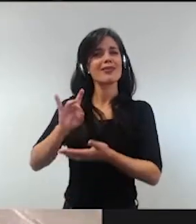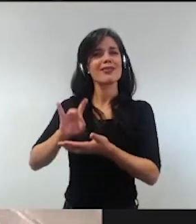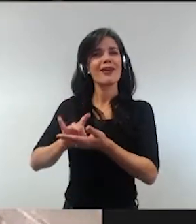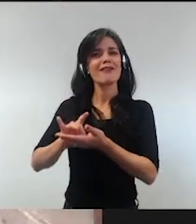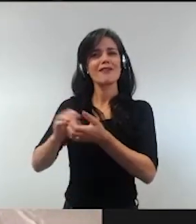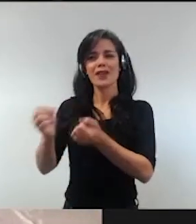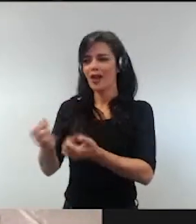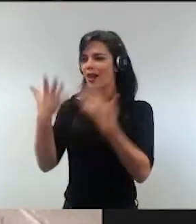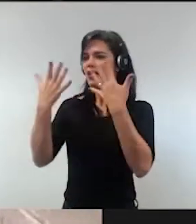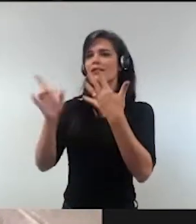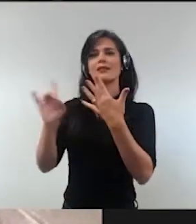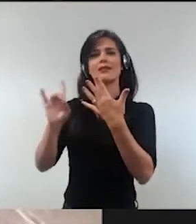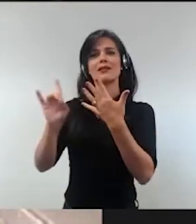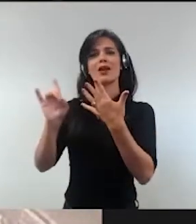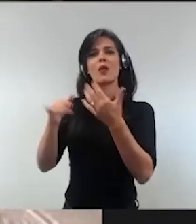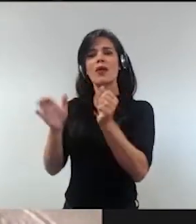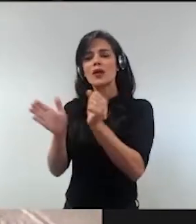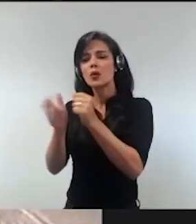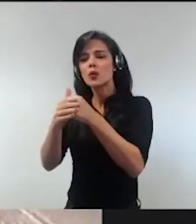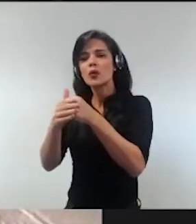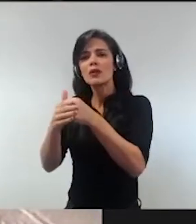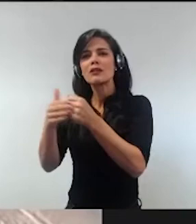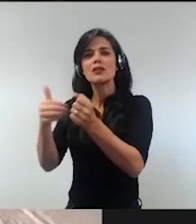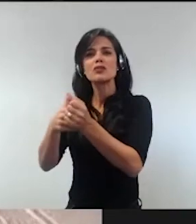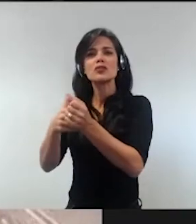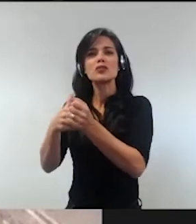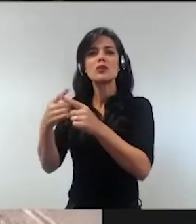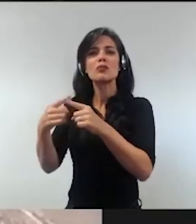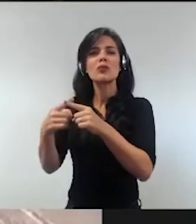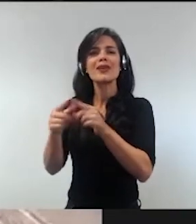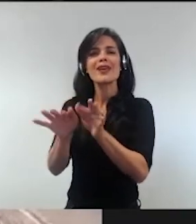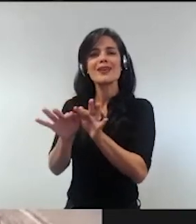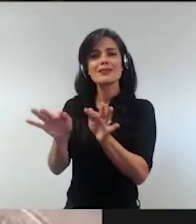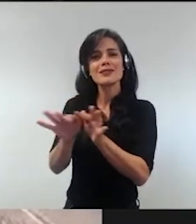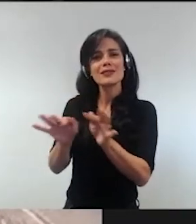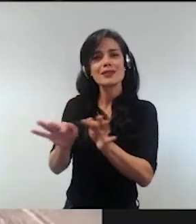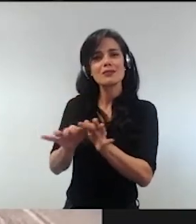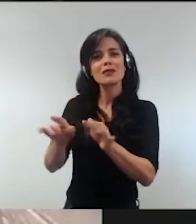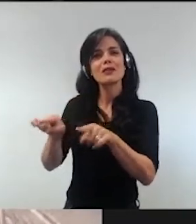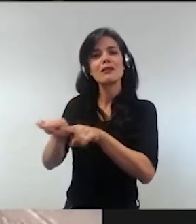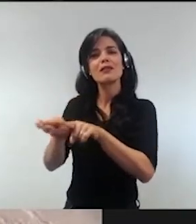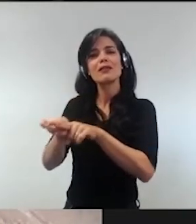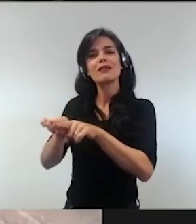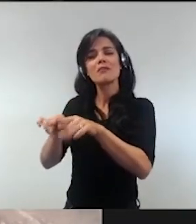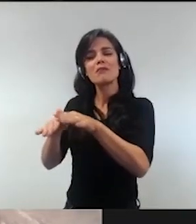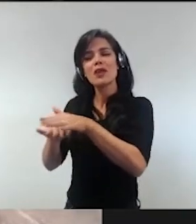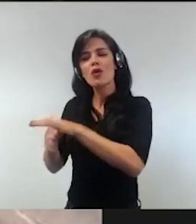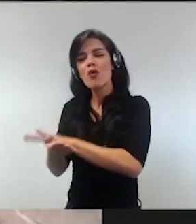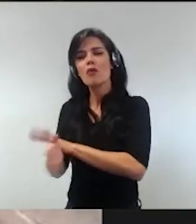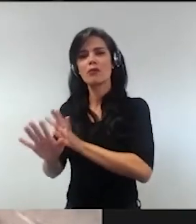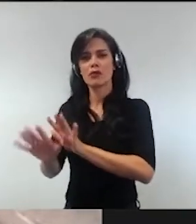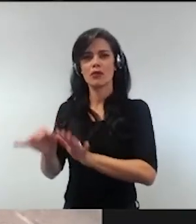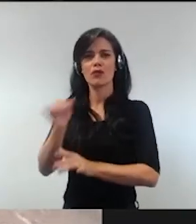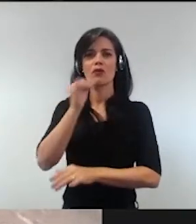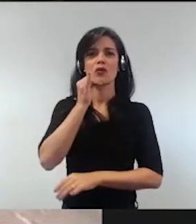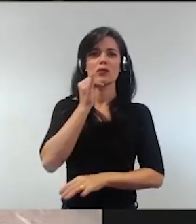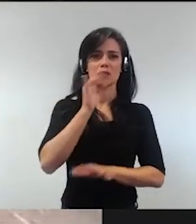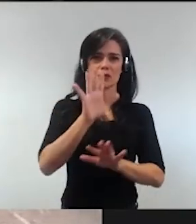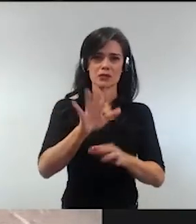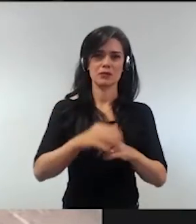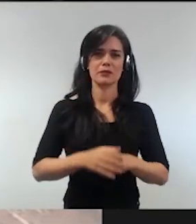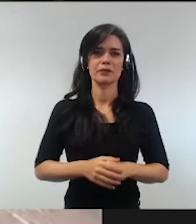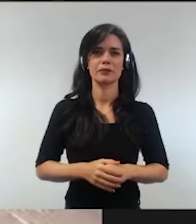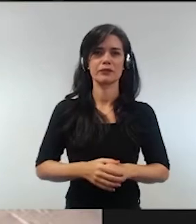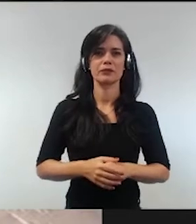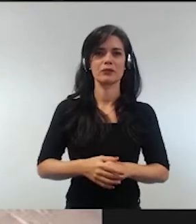e são ocultos por causa da sua simplicidade e familiaridade. Vou dar um exemplo, nós somos incapazes de